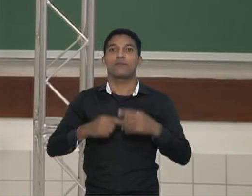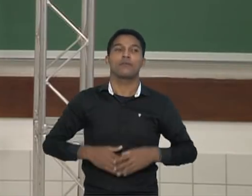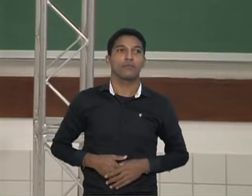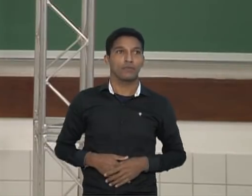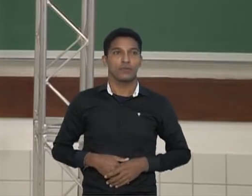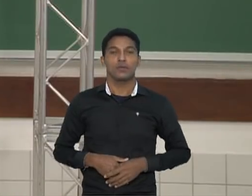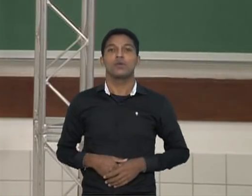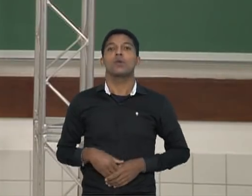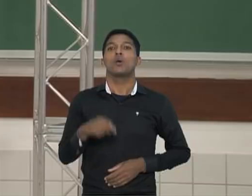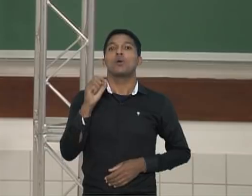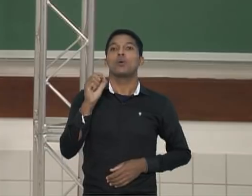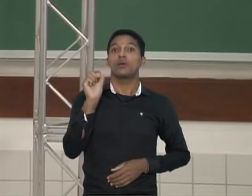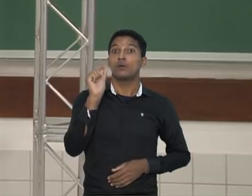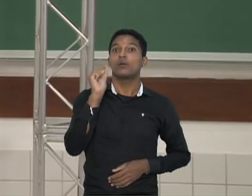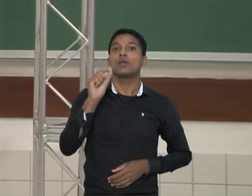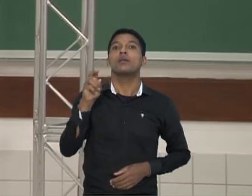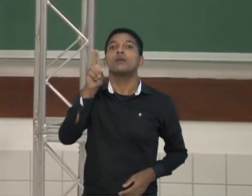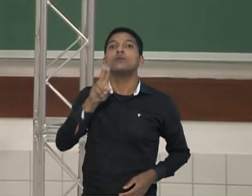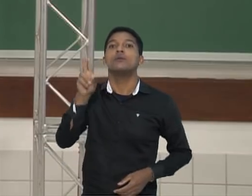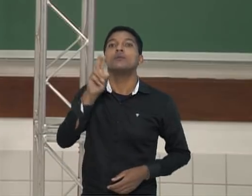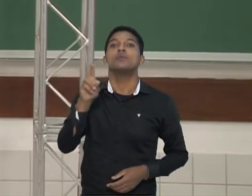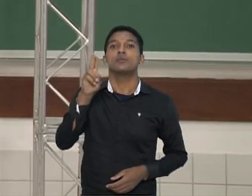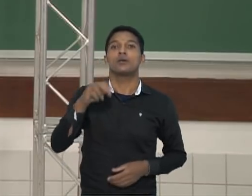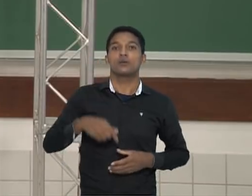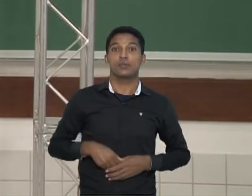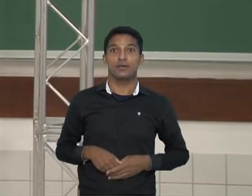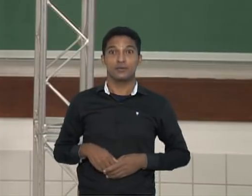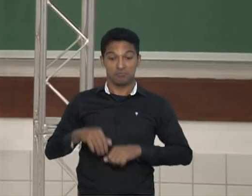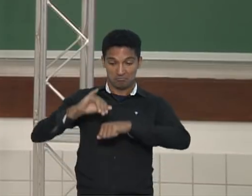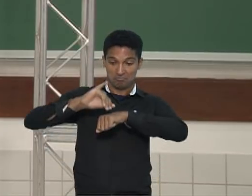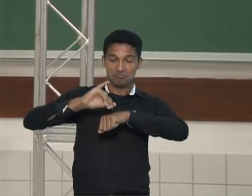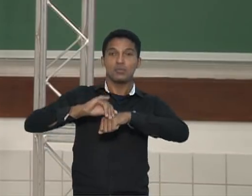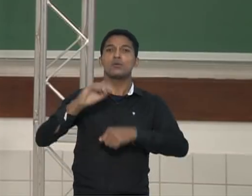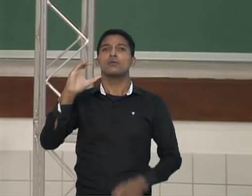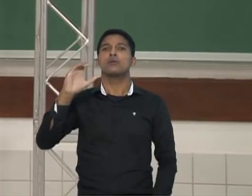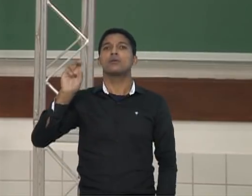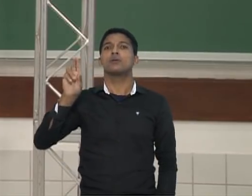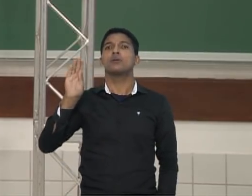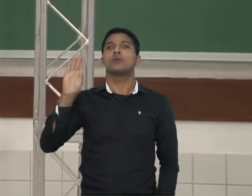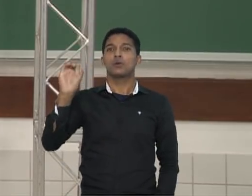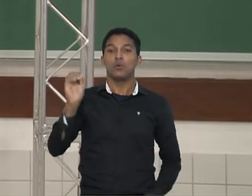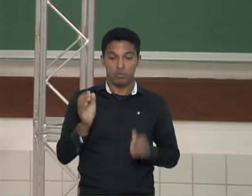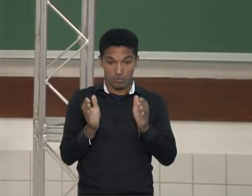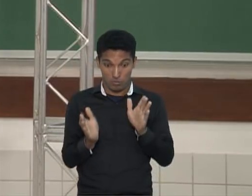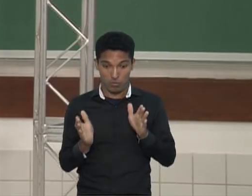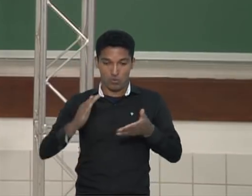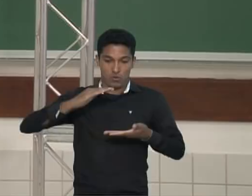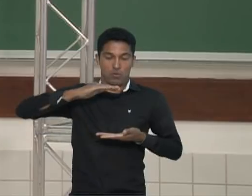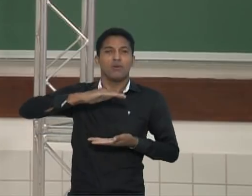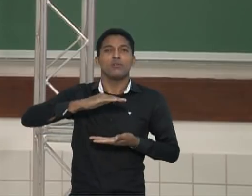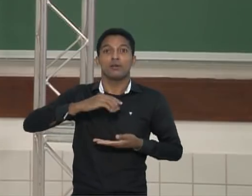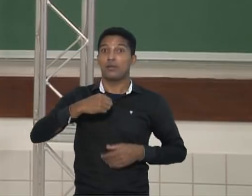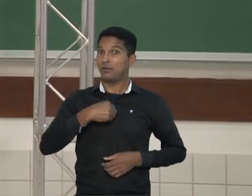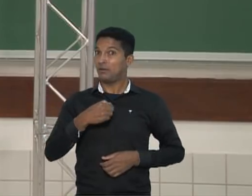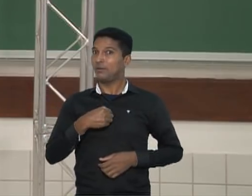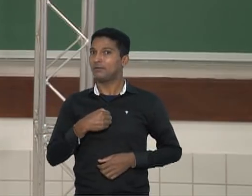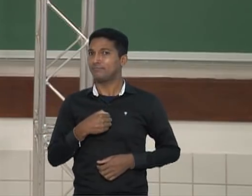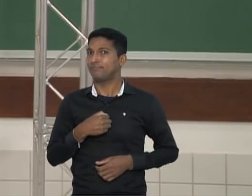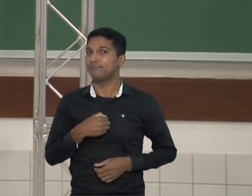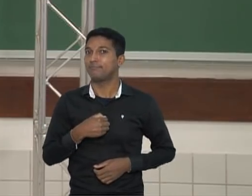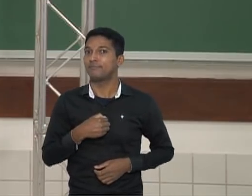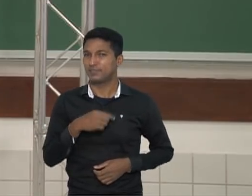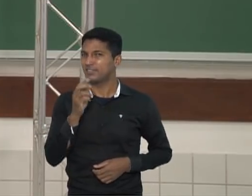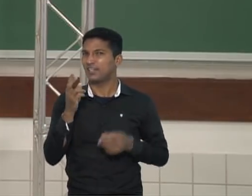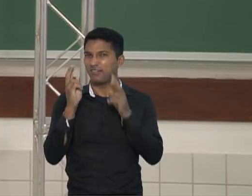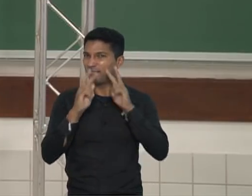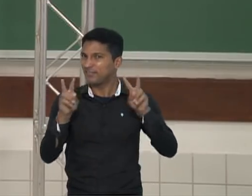vamos utilizar um objeto chamado de cubo, né? Que vocês, acredito eu, muitos já visualizaram